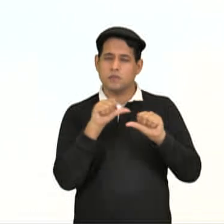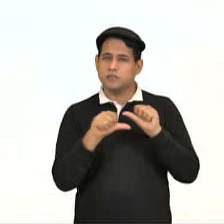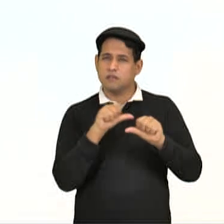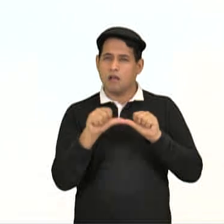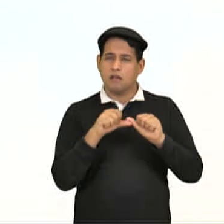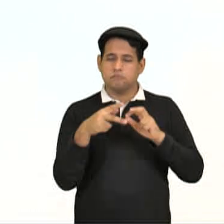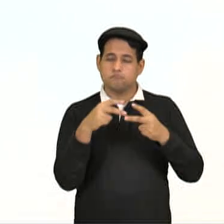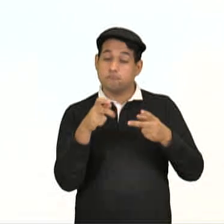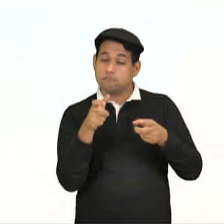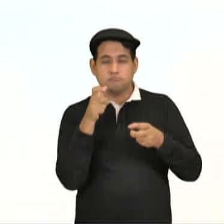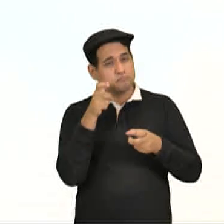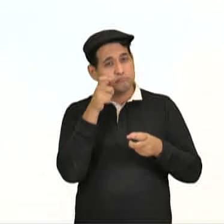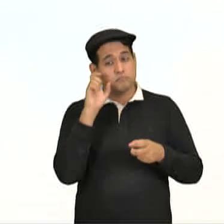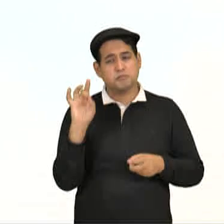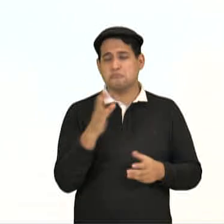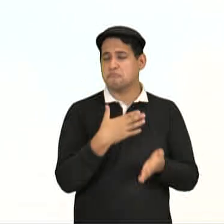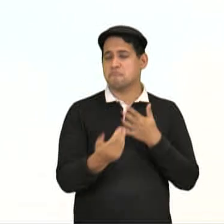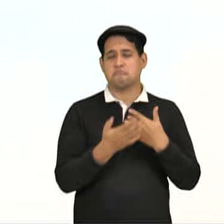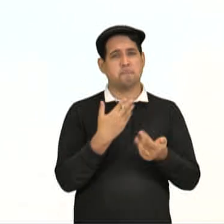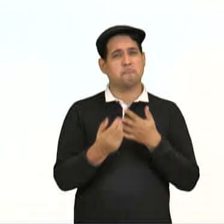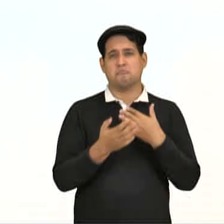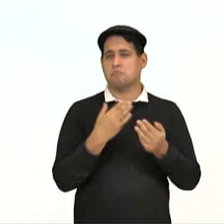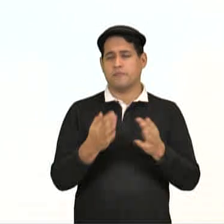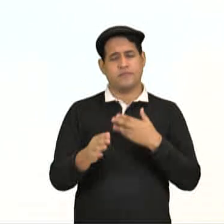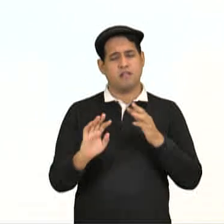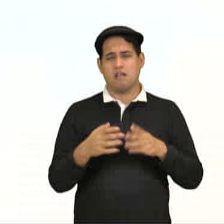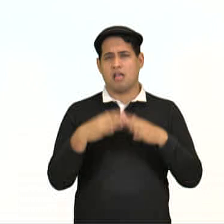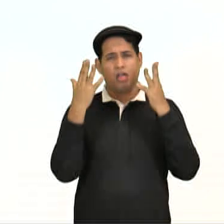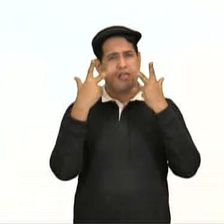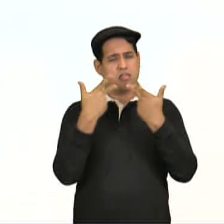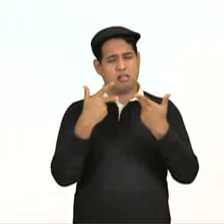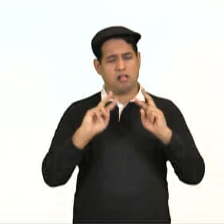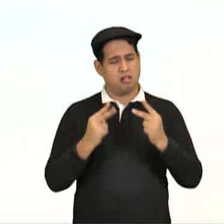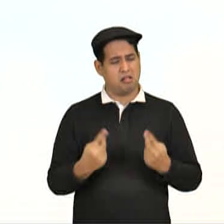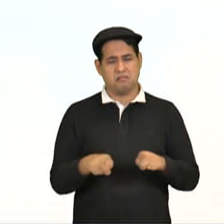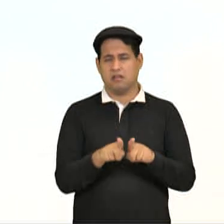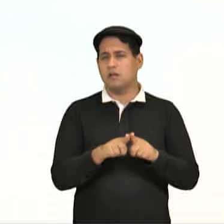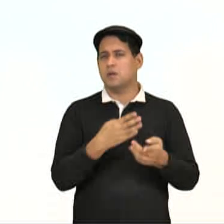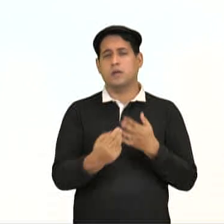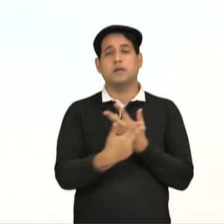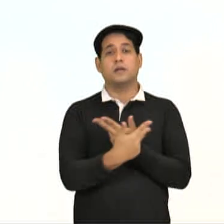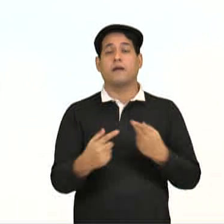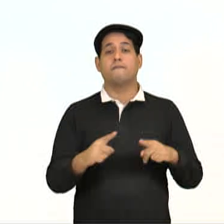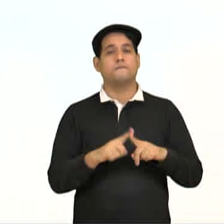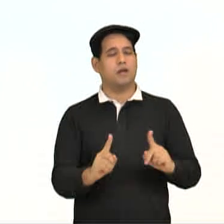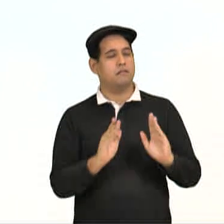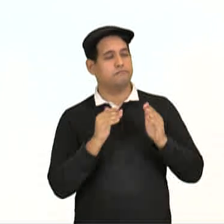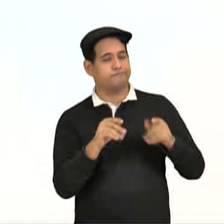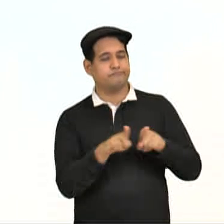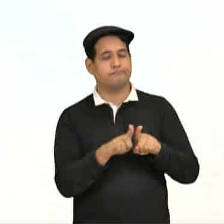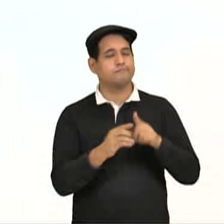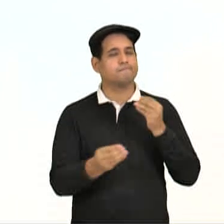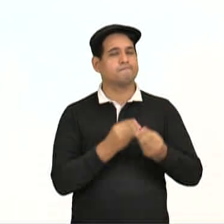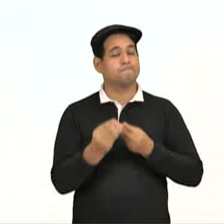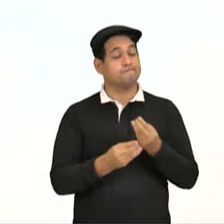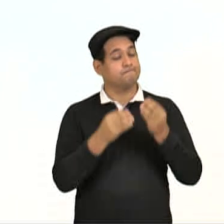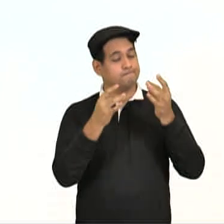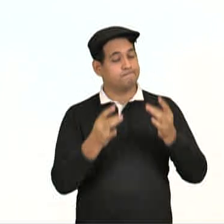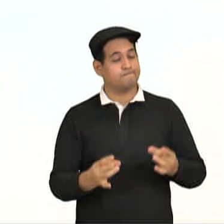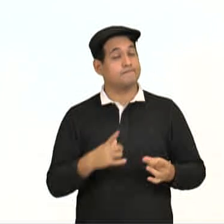genes de interesse no DNA de qualquer espécie. Mas a manipulação genética é um assunto delicado do ponto de